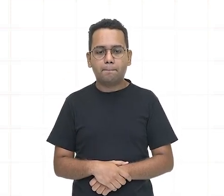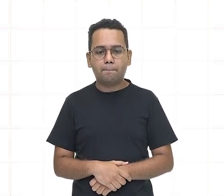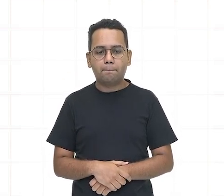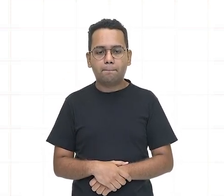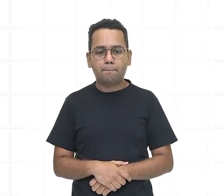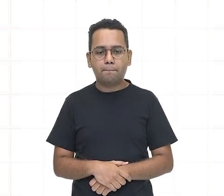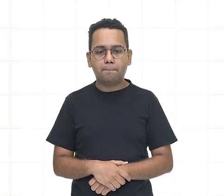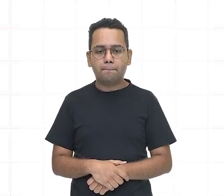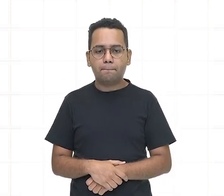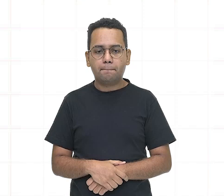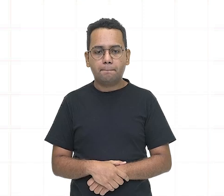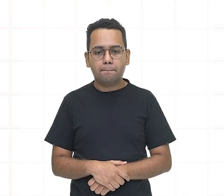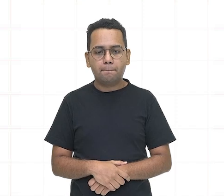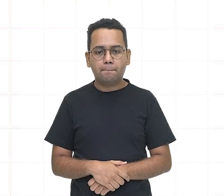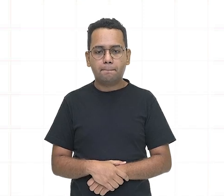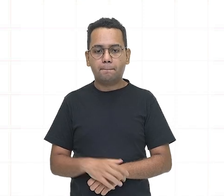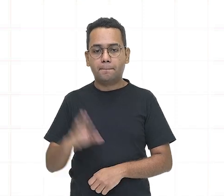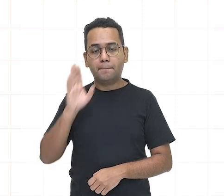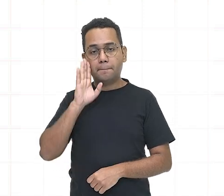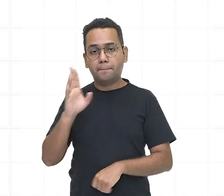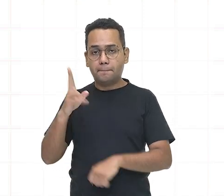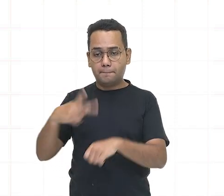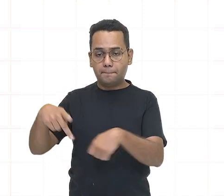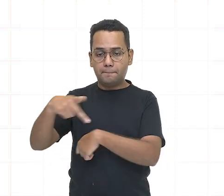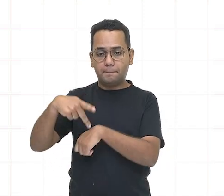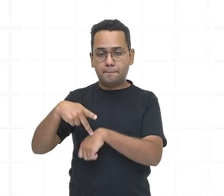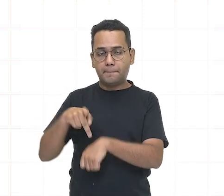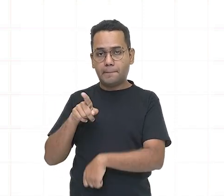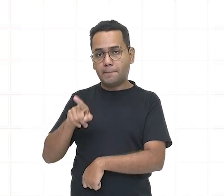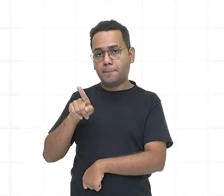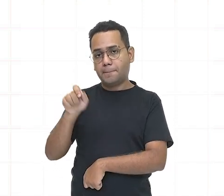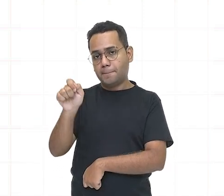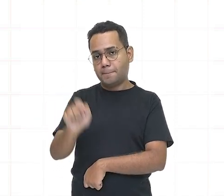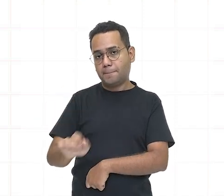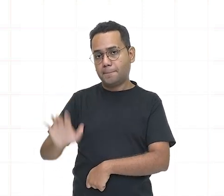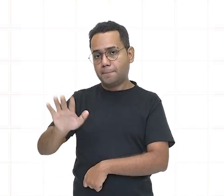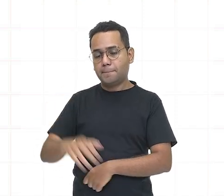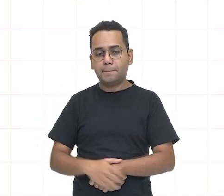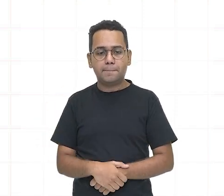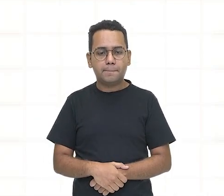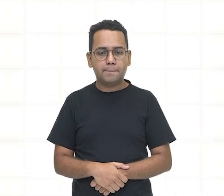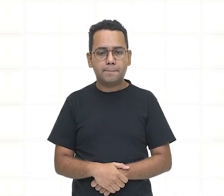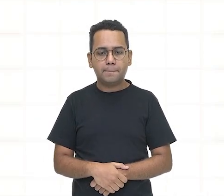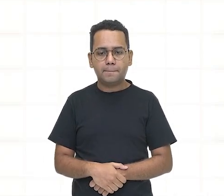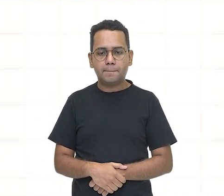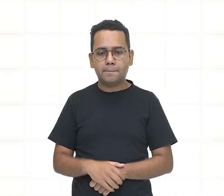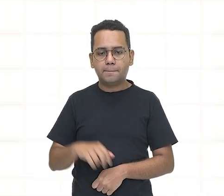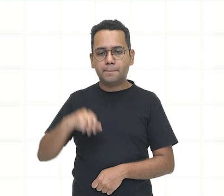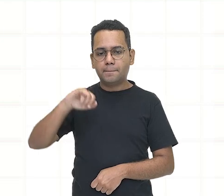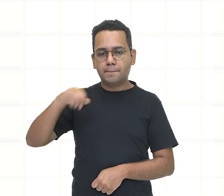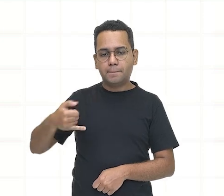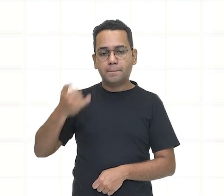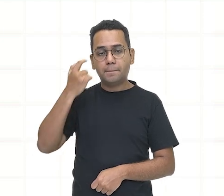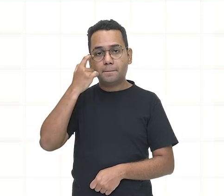os principais países aí do continente asiático. No caso, o Japão, né, a ilha